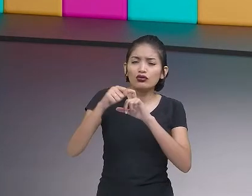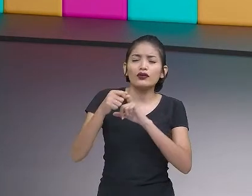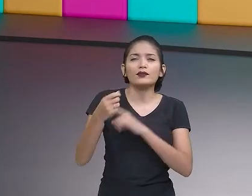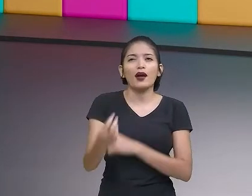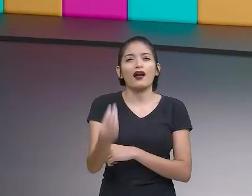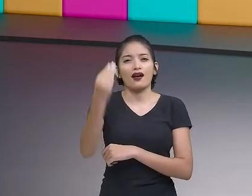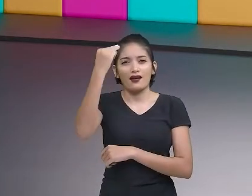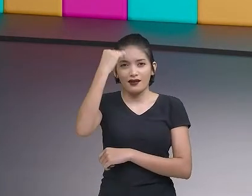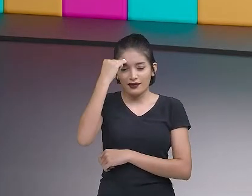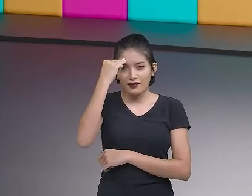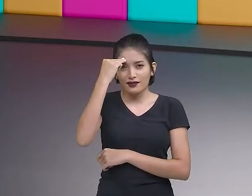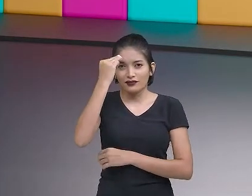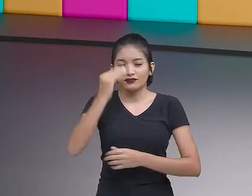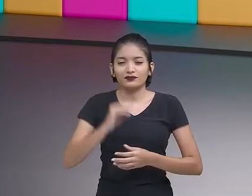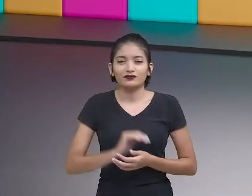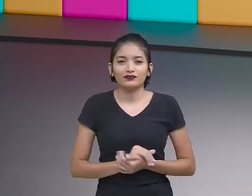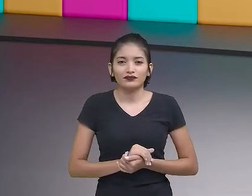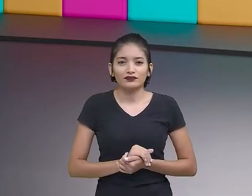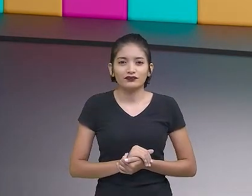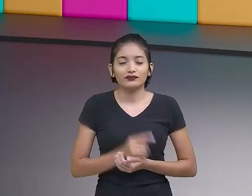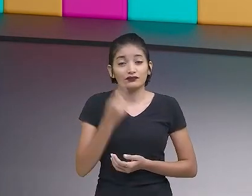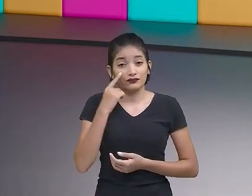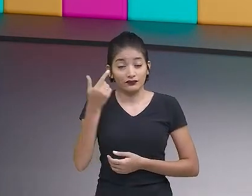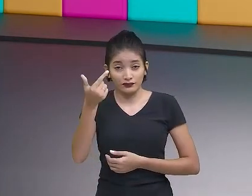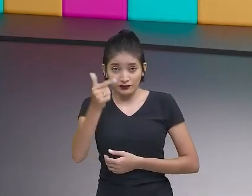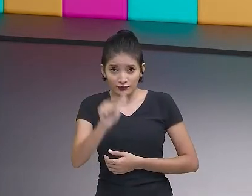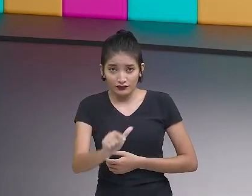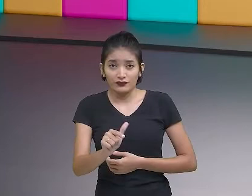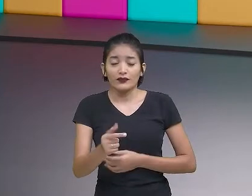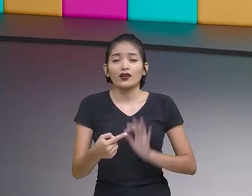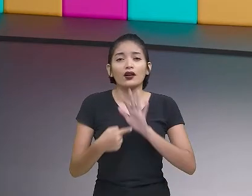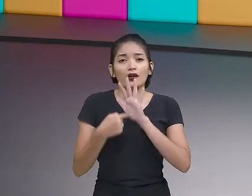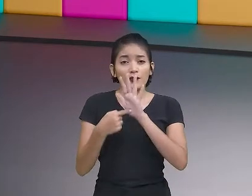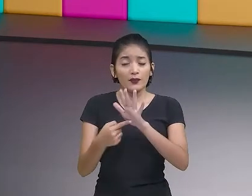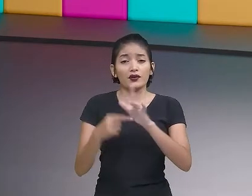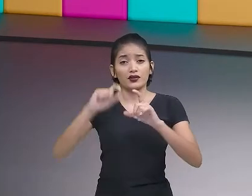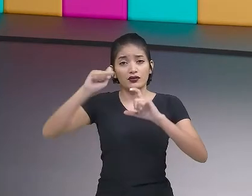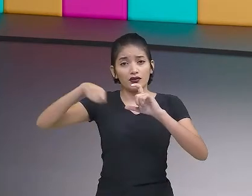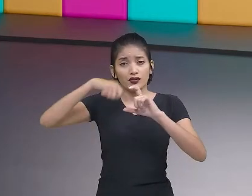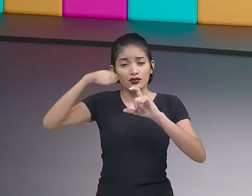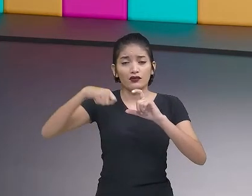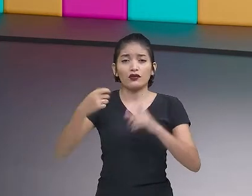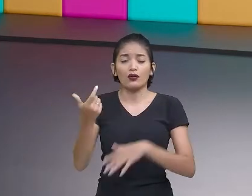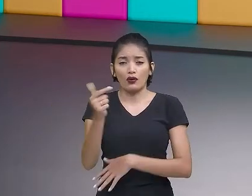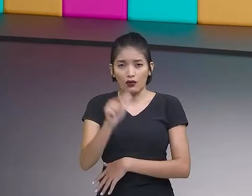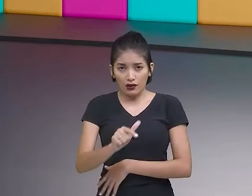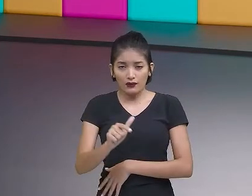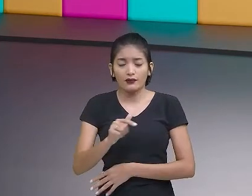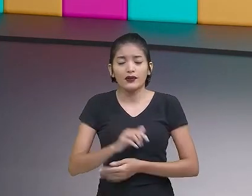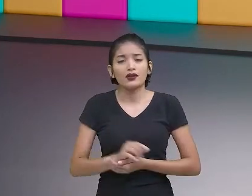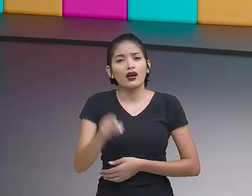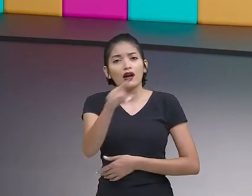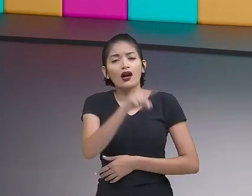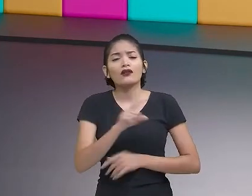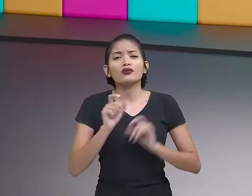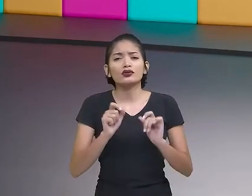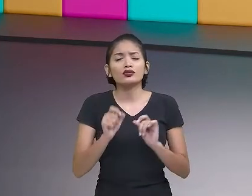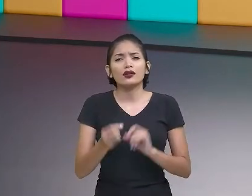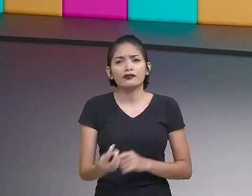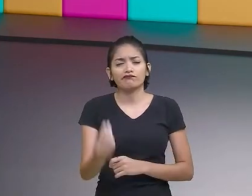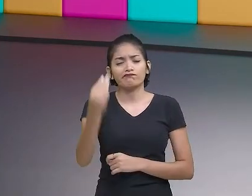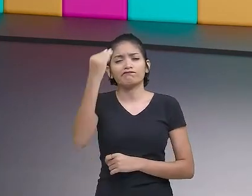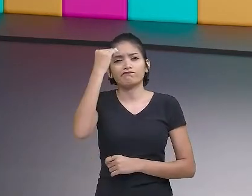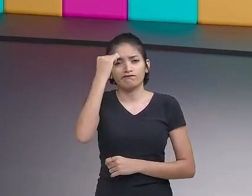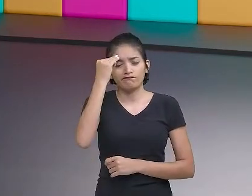memória de vocês? Então, bora lá. A gente vai repetir esse vídeo, tá bom? Para vocês terem essa